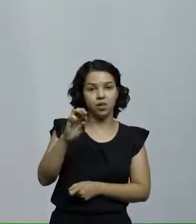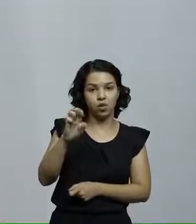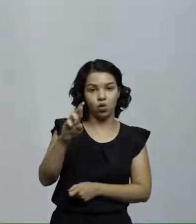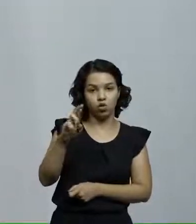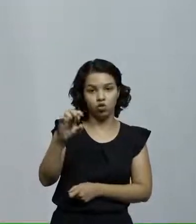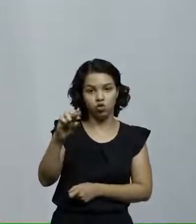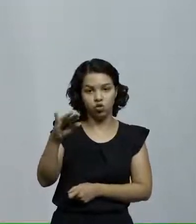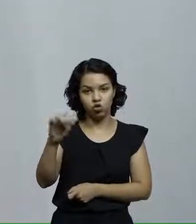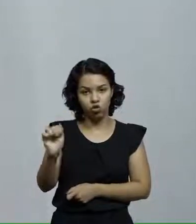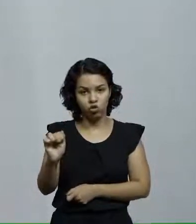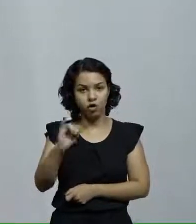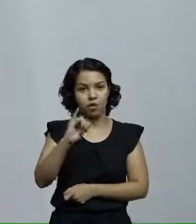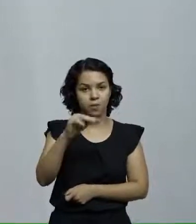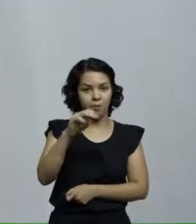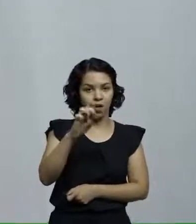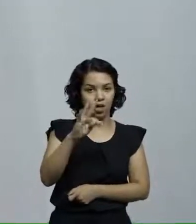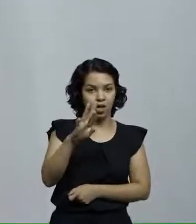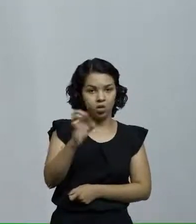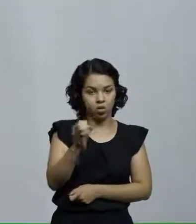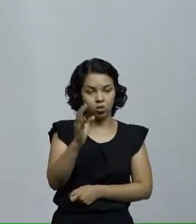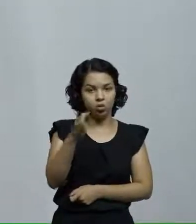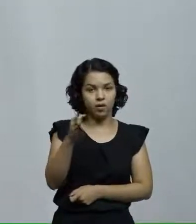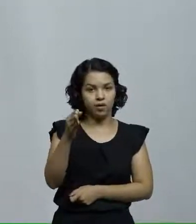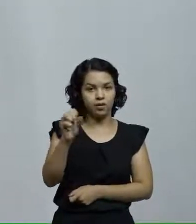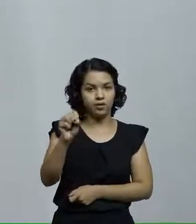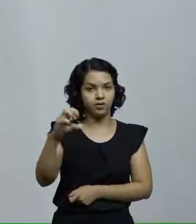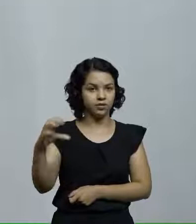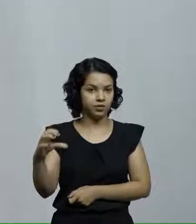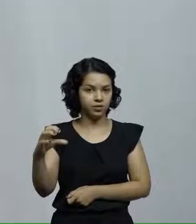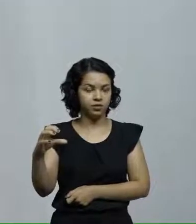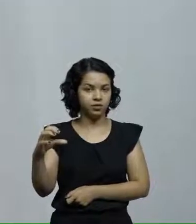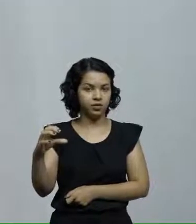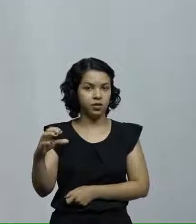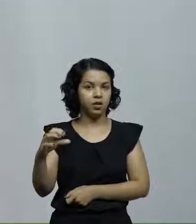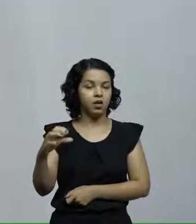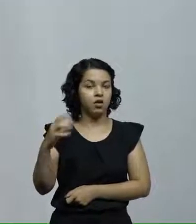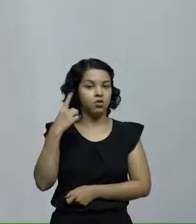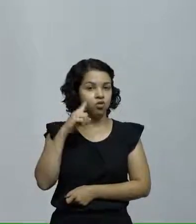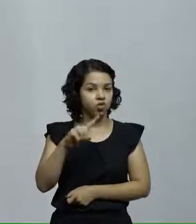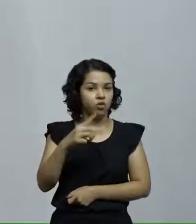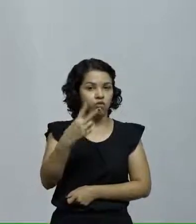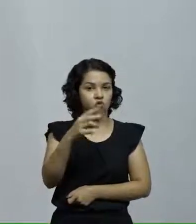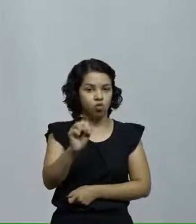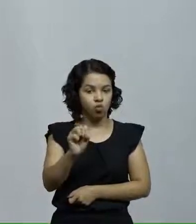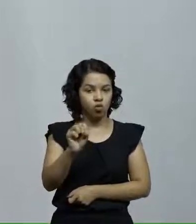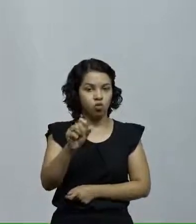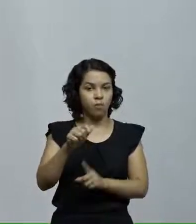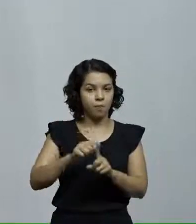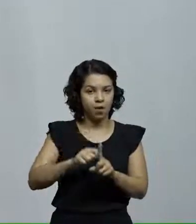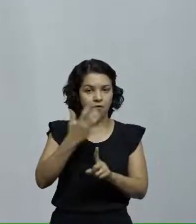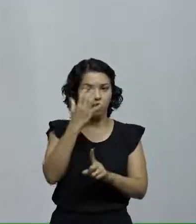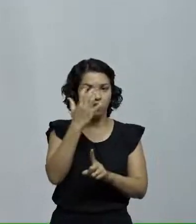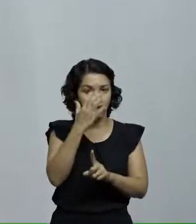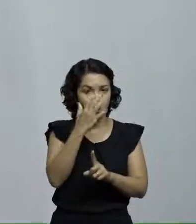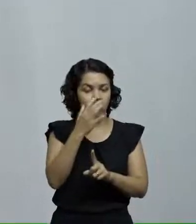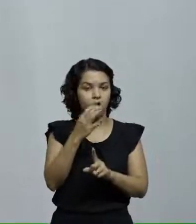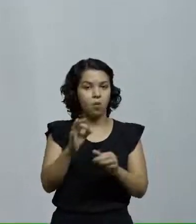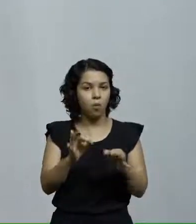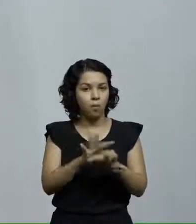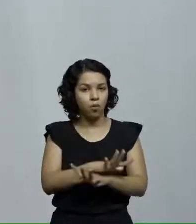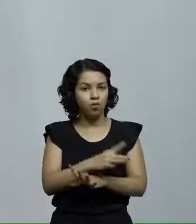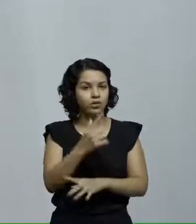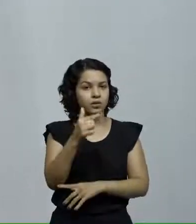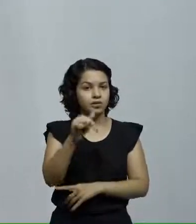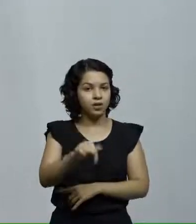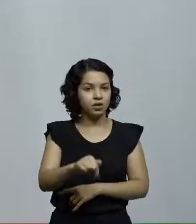que completou, no dia 28 de fevereiro deste ano, 17 anos de atividade aqui no